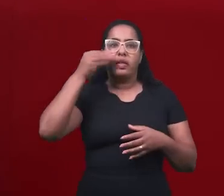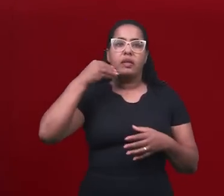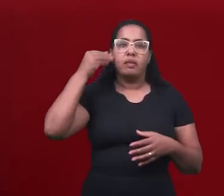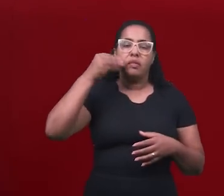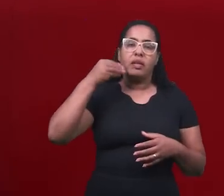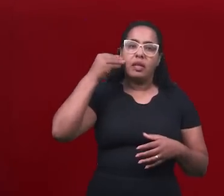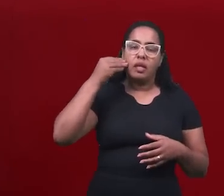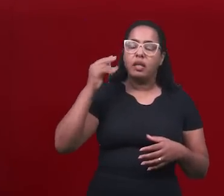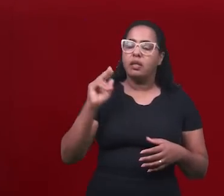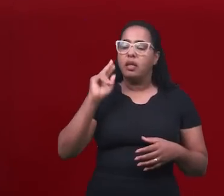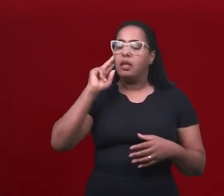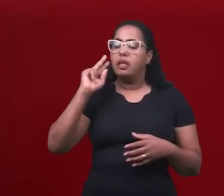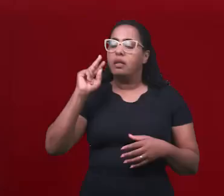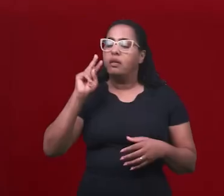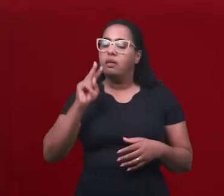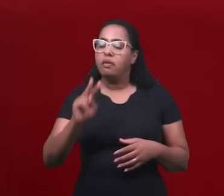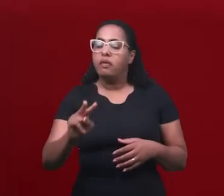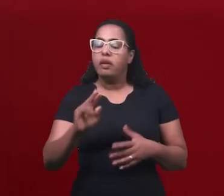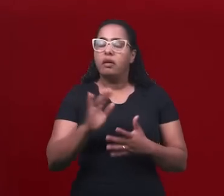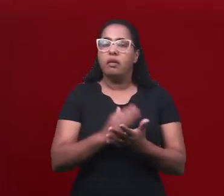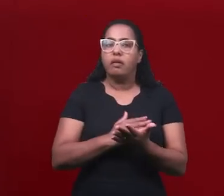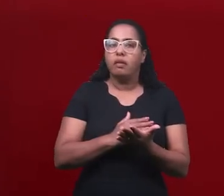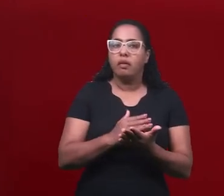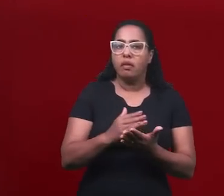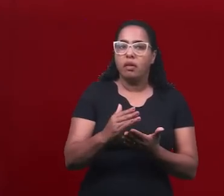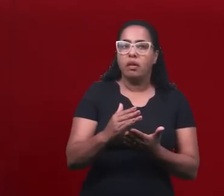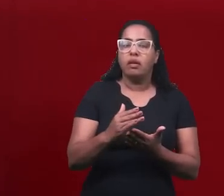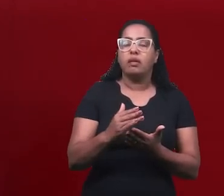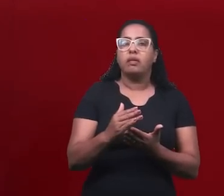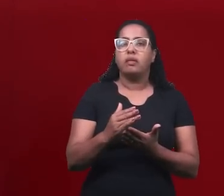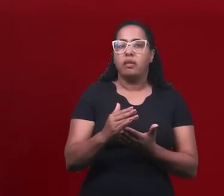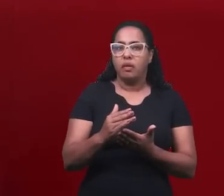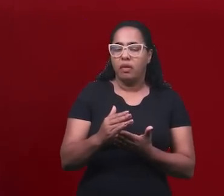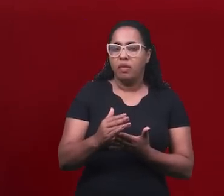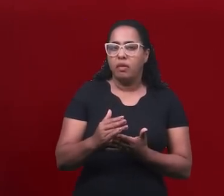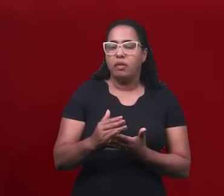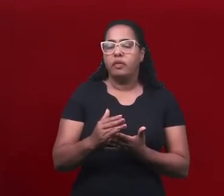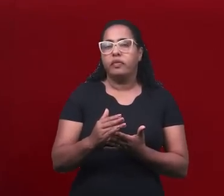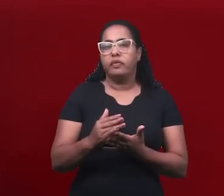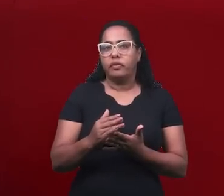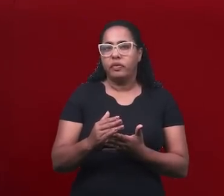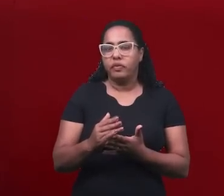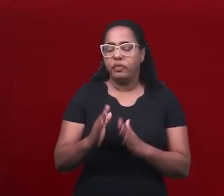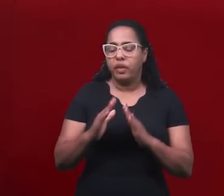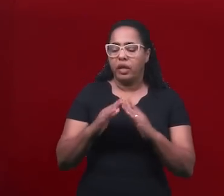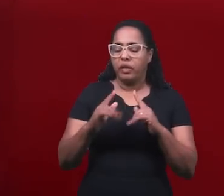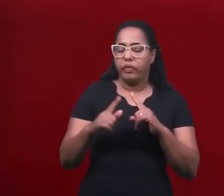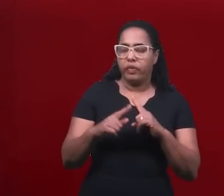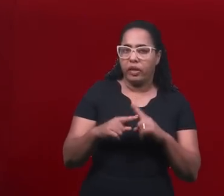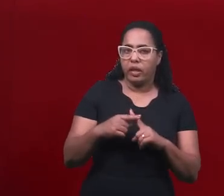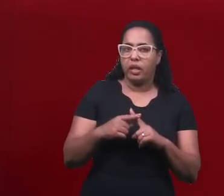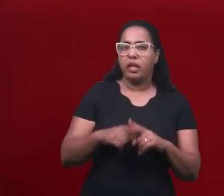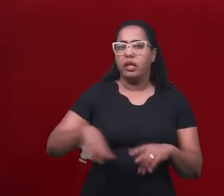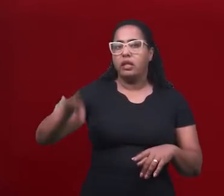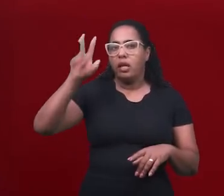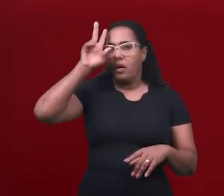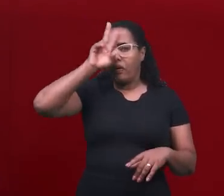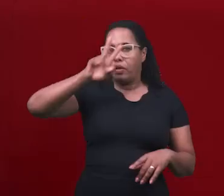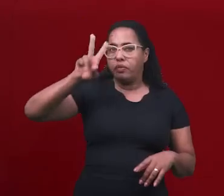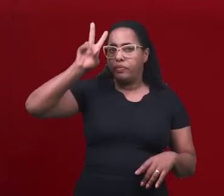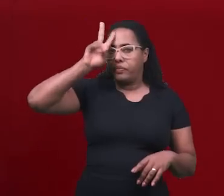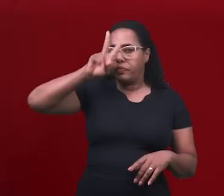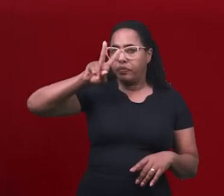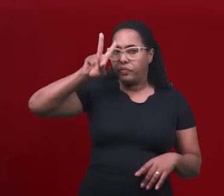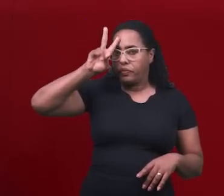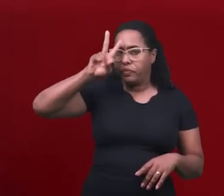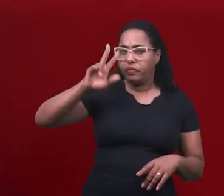essa experiência de você ver o início de, né, de uma igreja, de uma